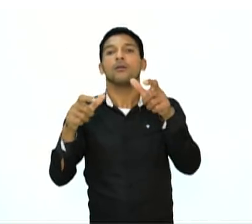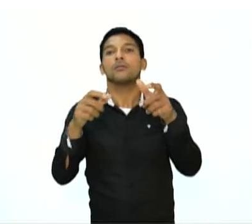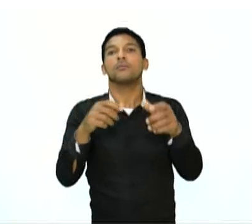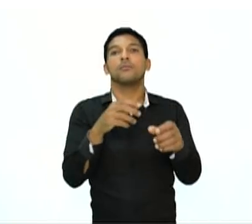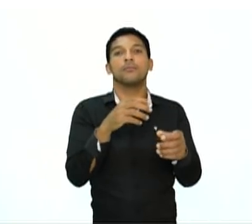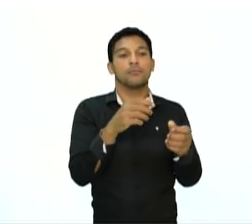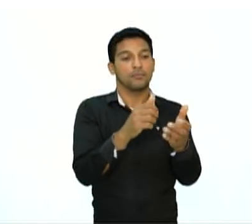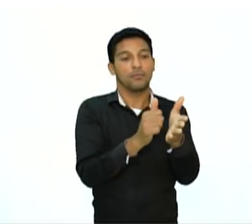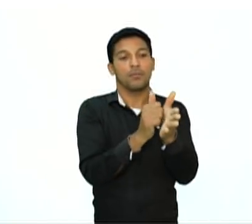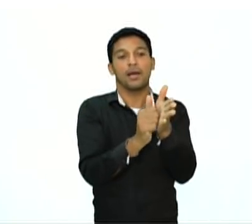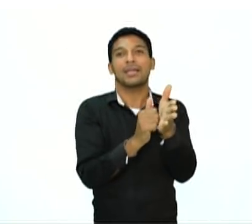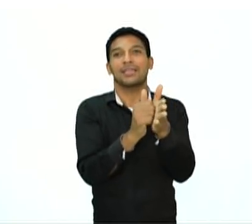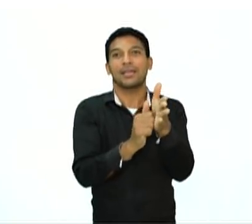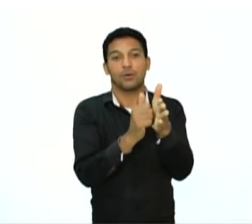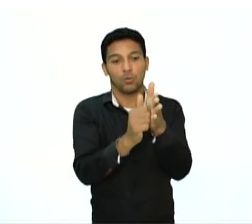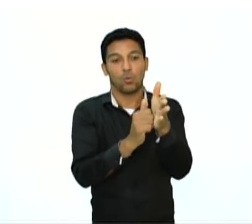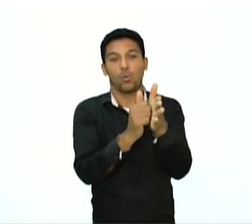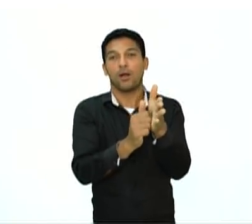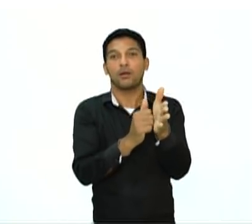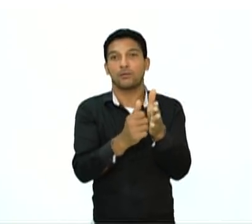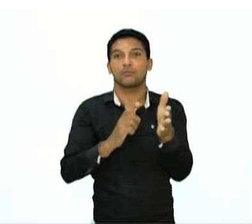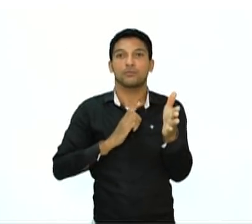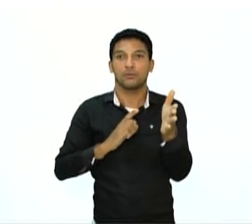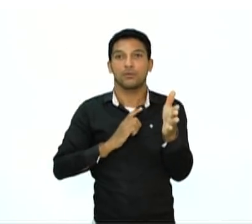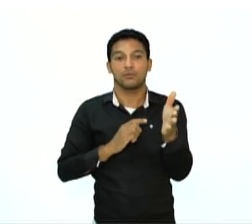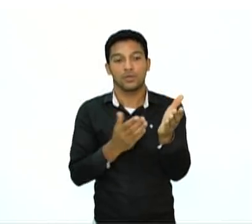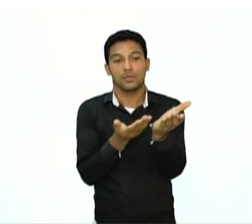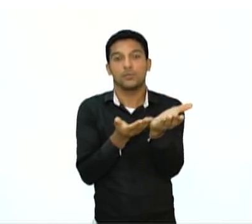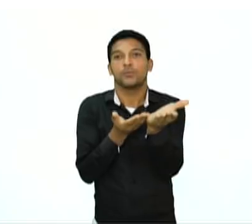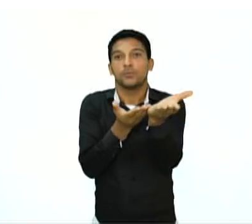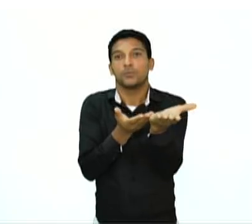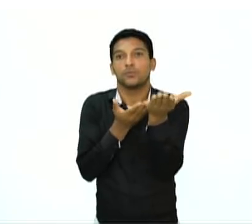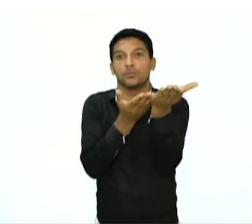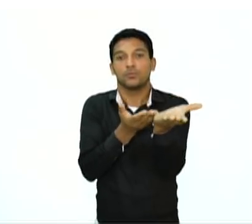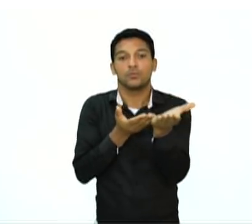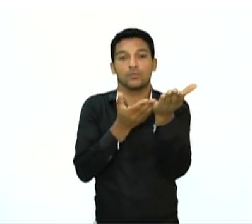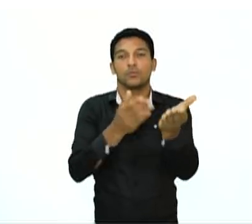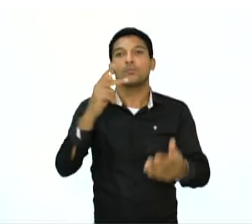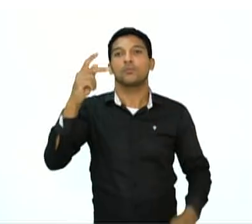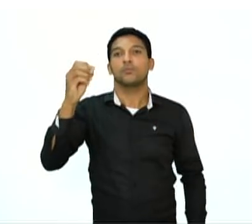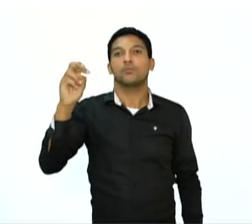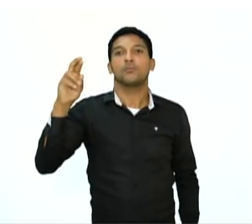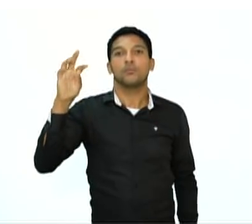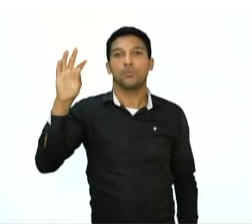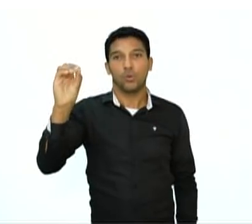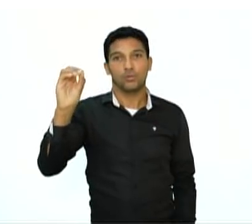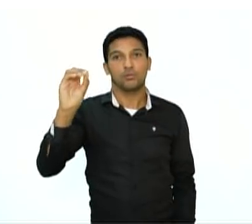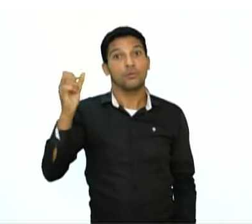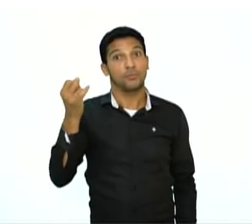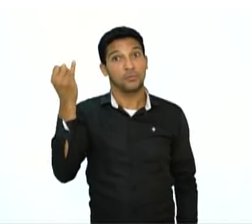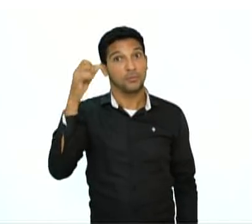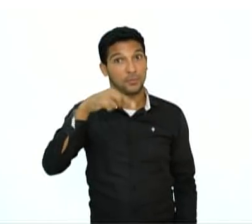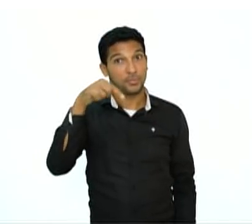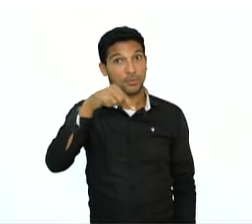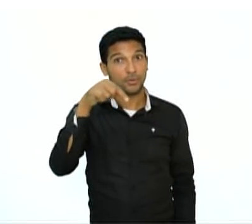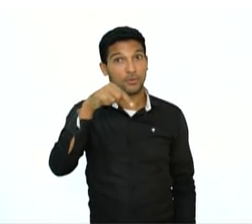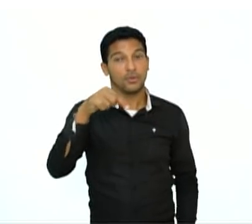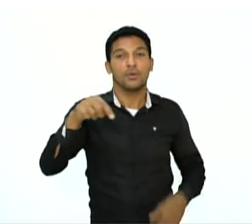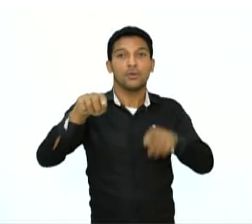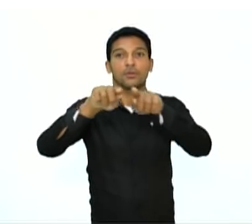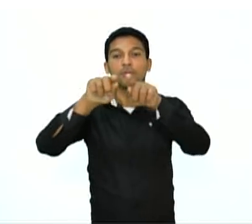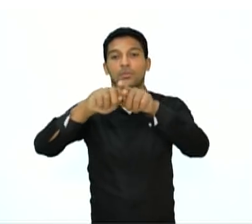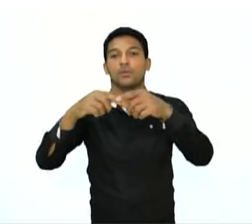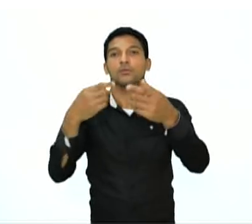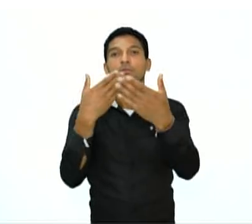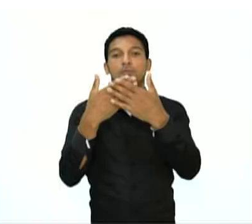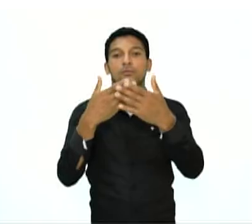o quão importante esse porto foi e é até hoje. E depois nós falamos sobre o trabalho, né? Sobre o